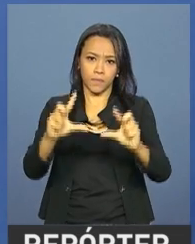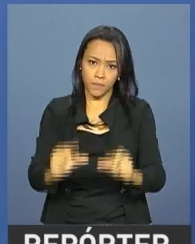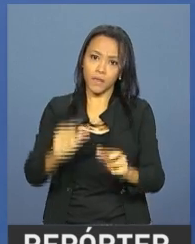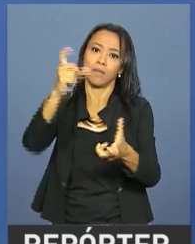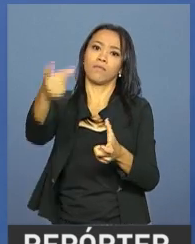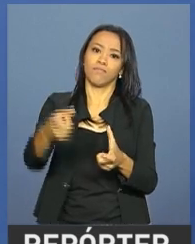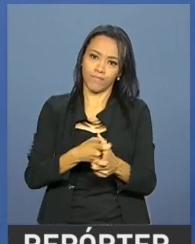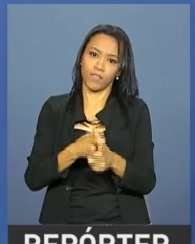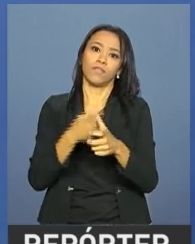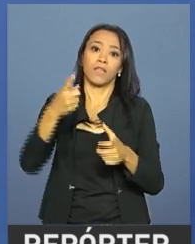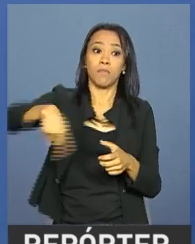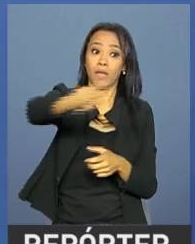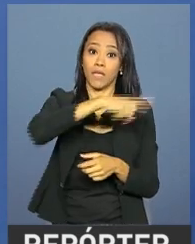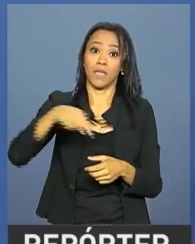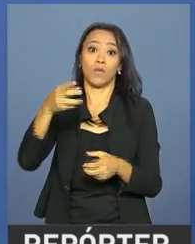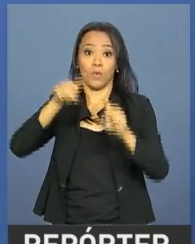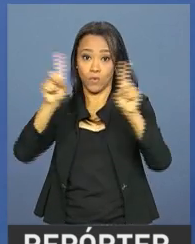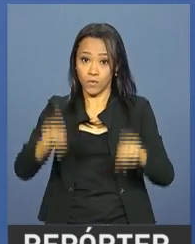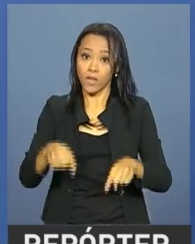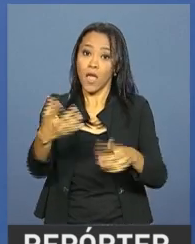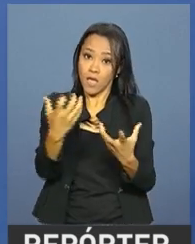os funcionários receber em dia seus pagamentos